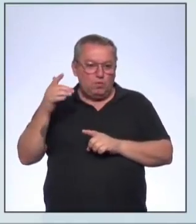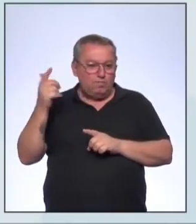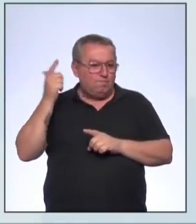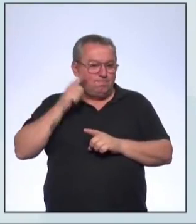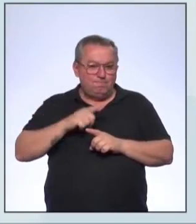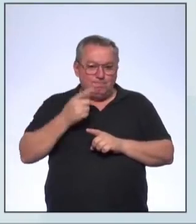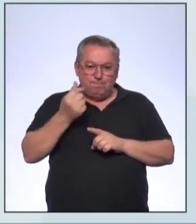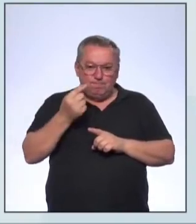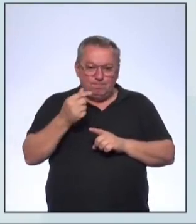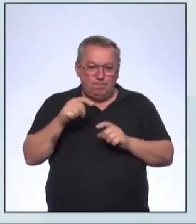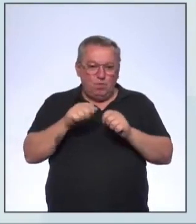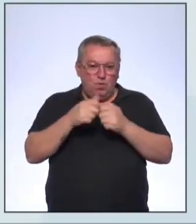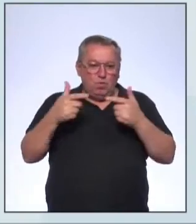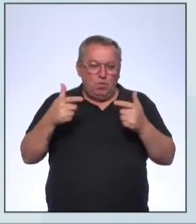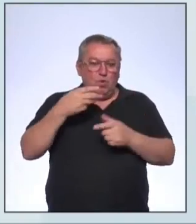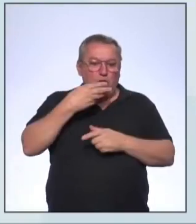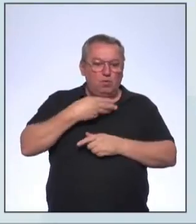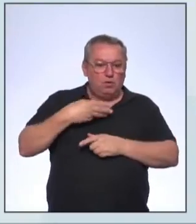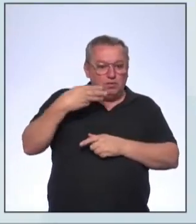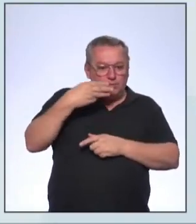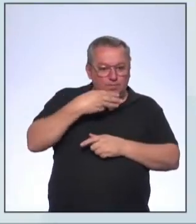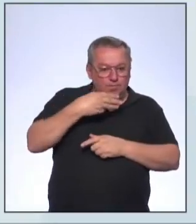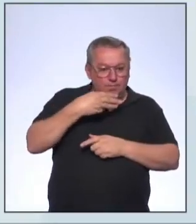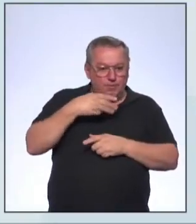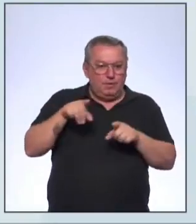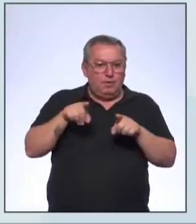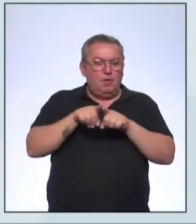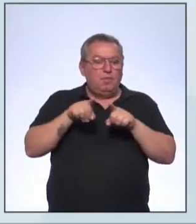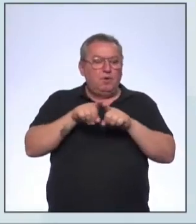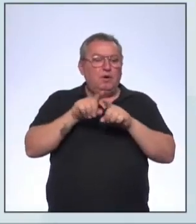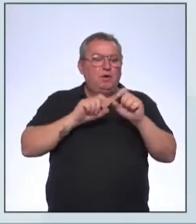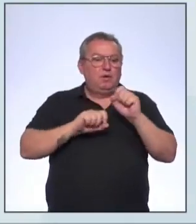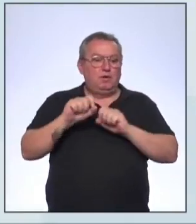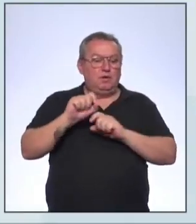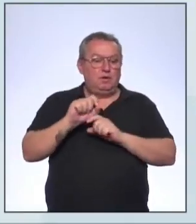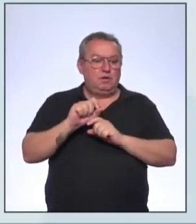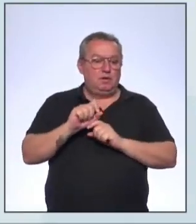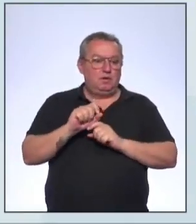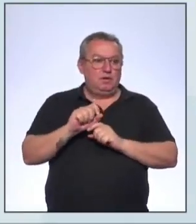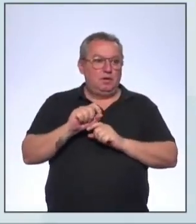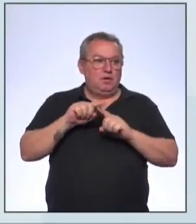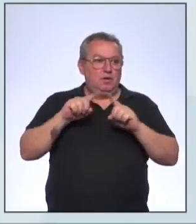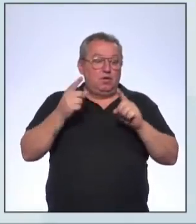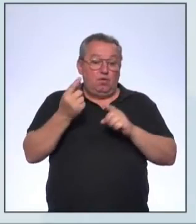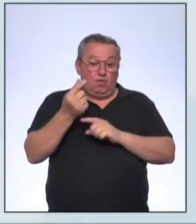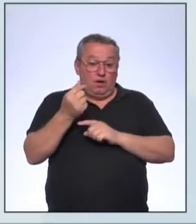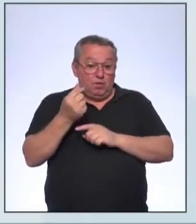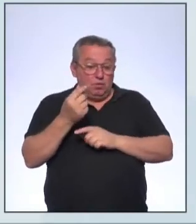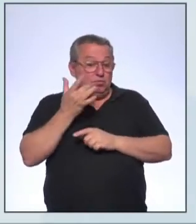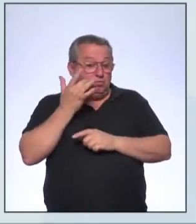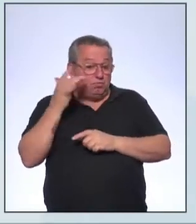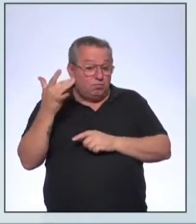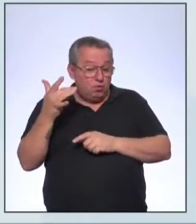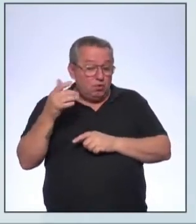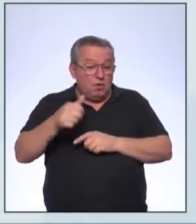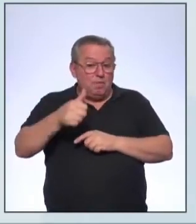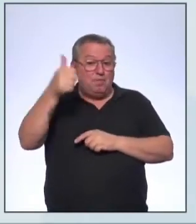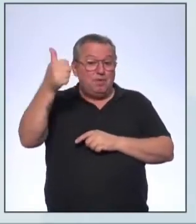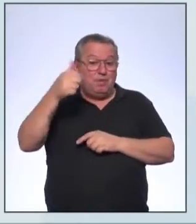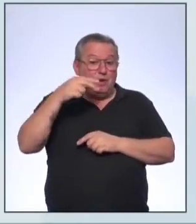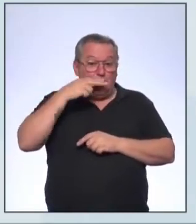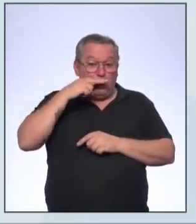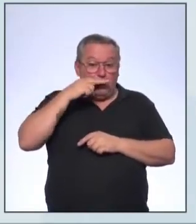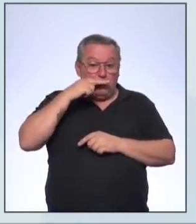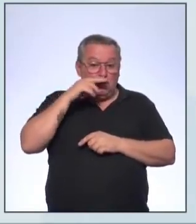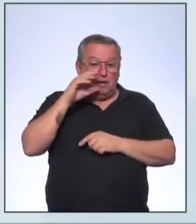em cifras da produção global do açúcar, tem que deixar isso bem claro, né? Apesar do valor monetário em si, né, a